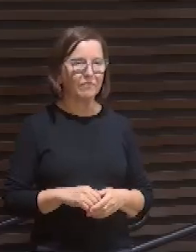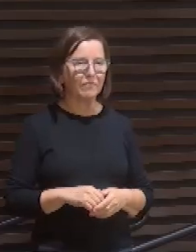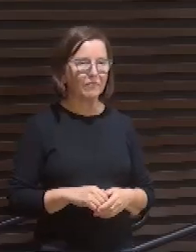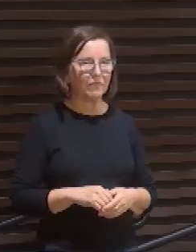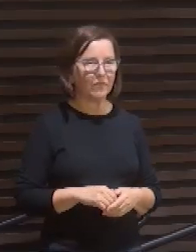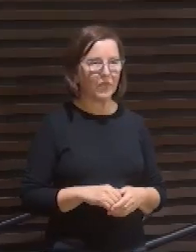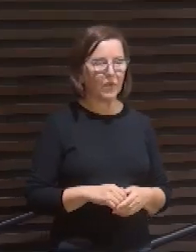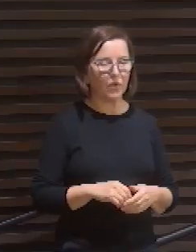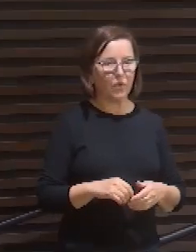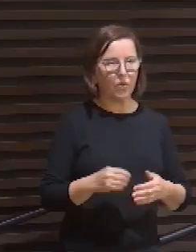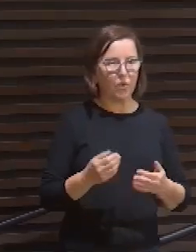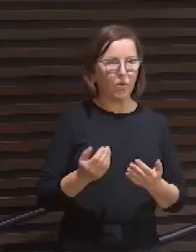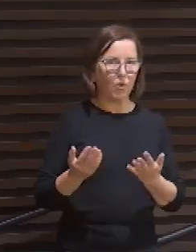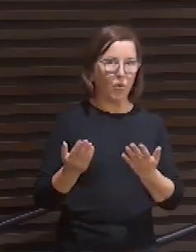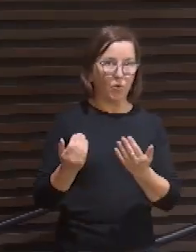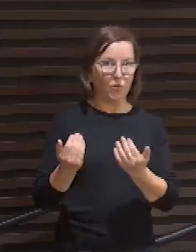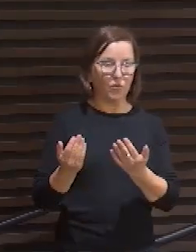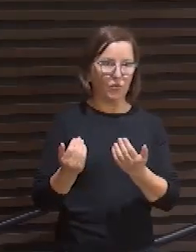farda do Waite,